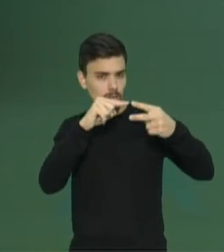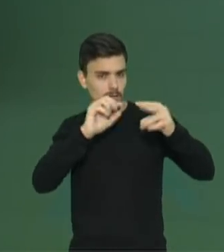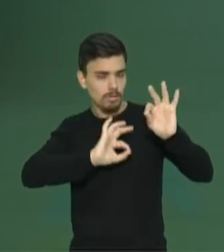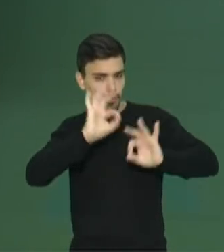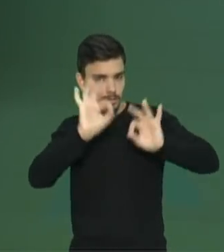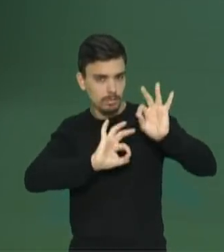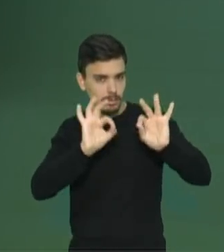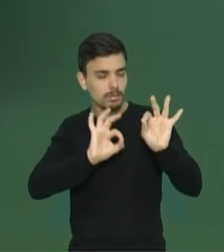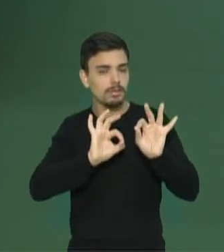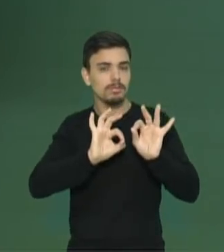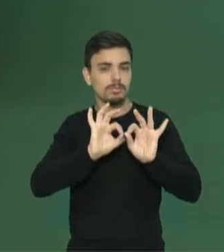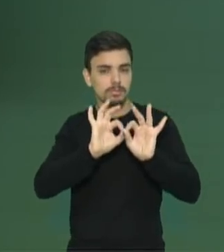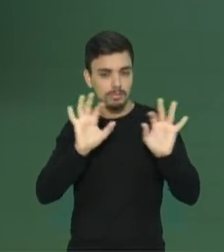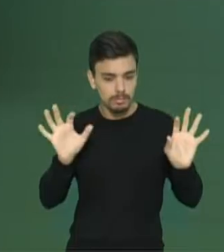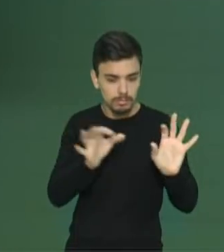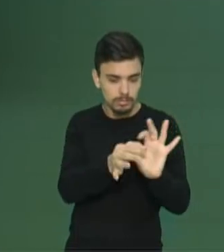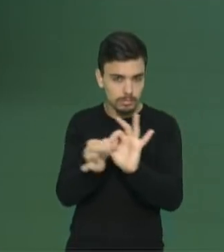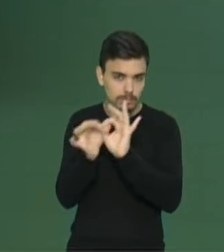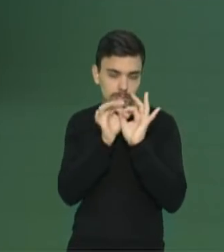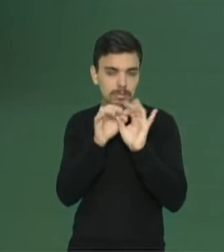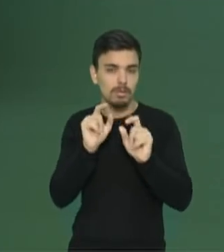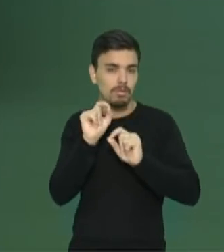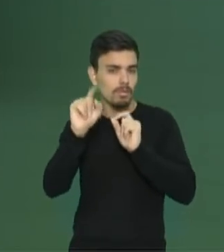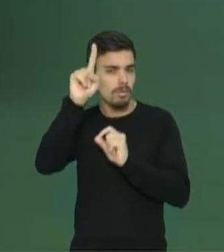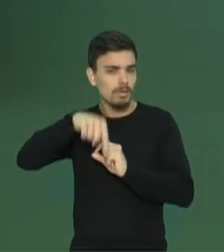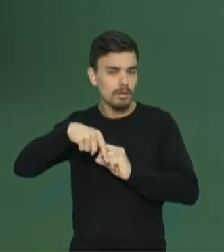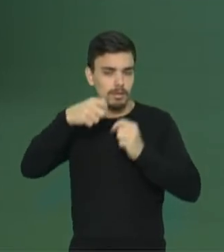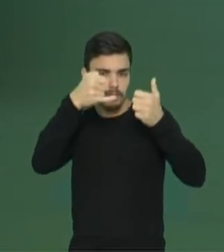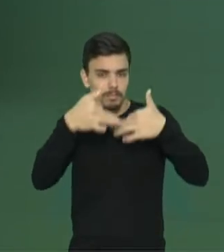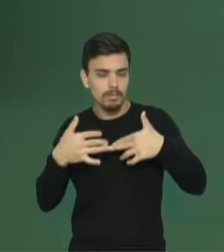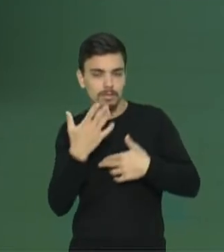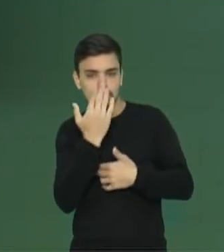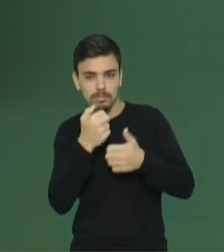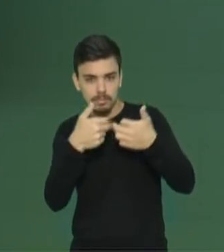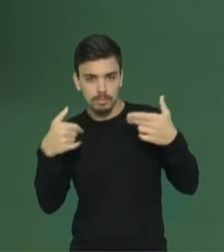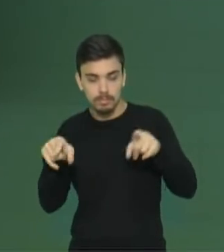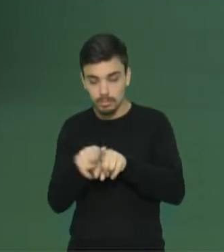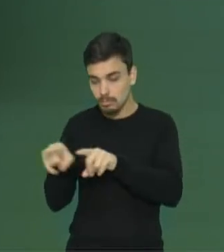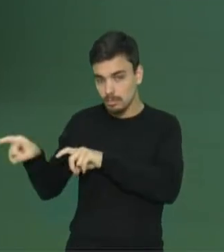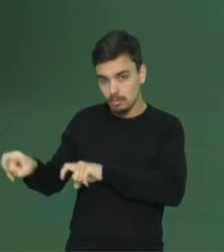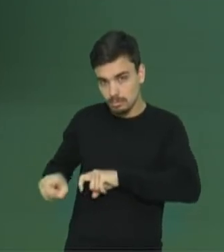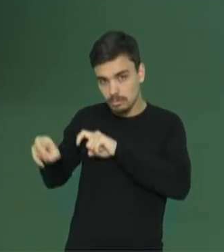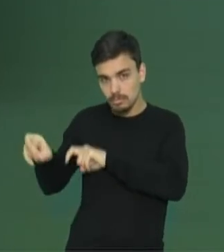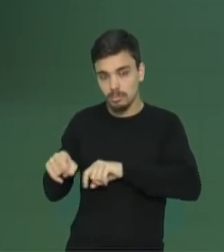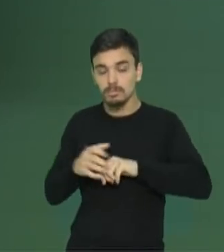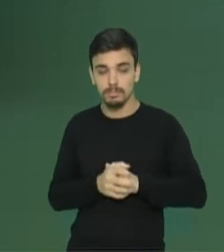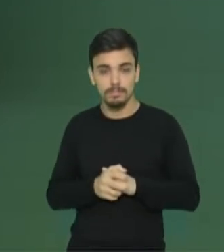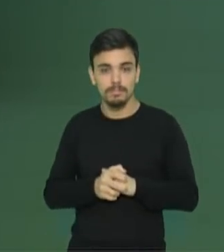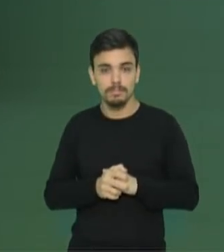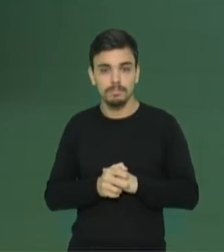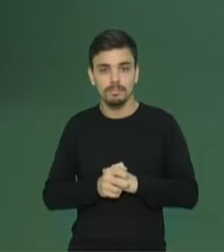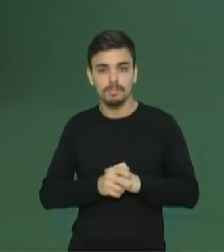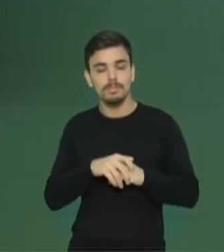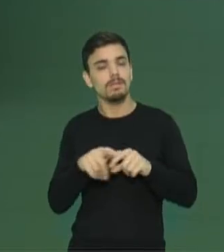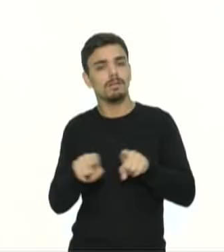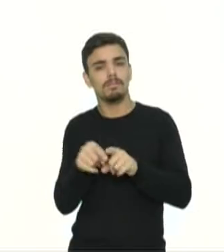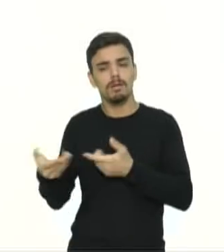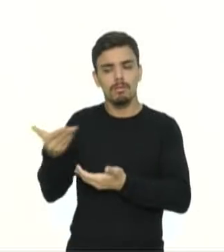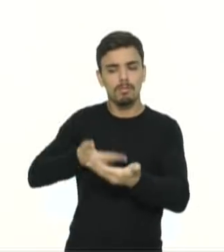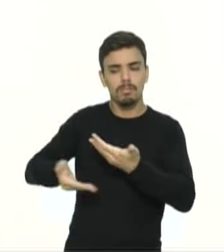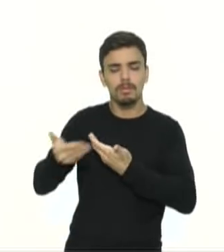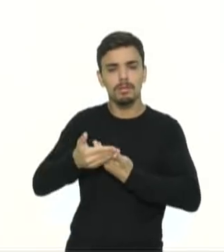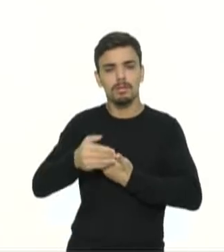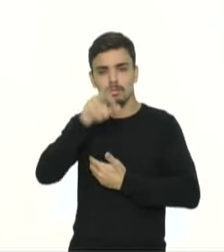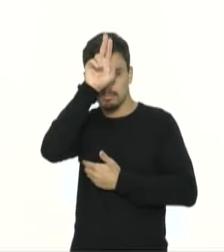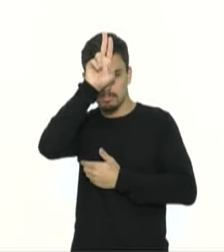Nações Unidas, a parte dele que fala sobre comida e agricultura, a FAO, a contribuição dos insetos